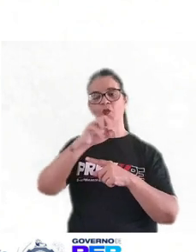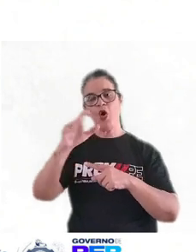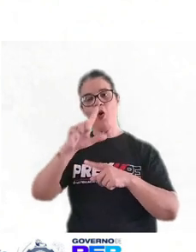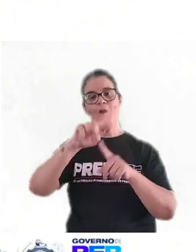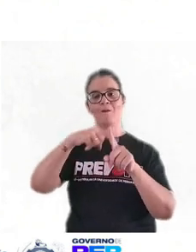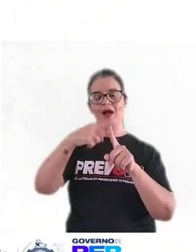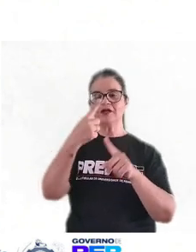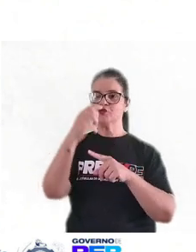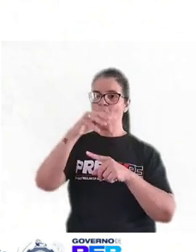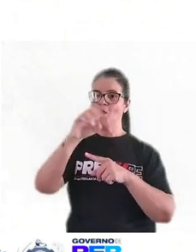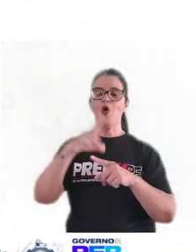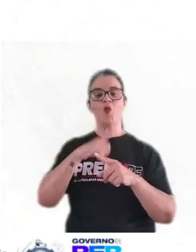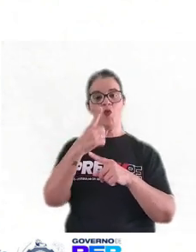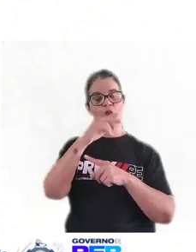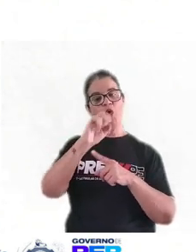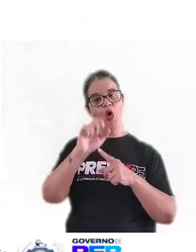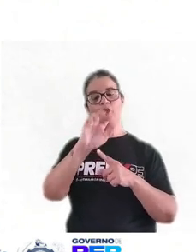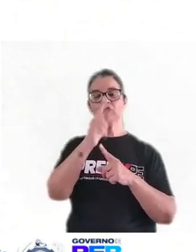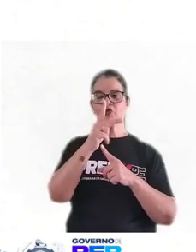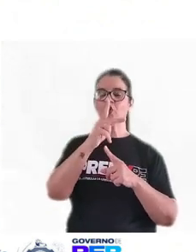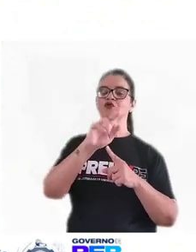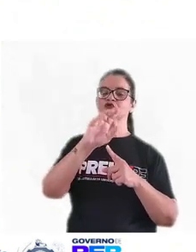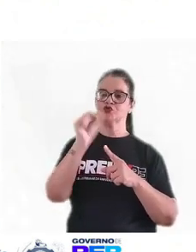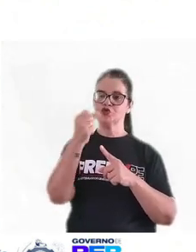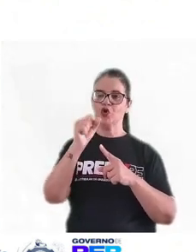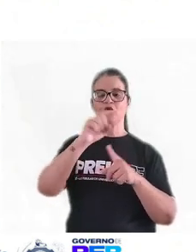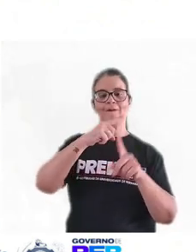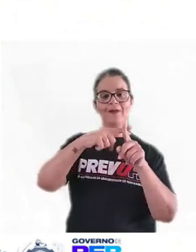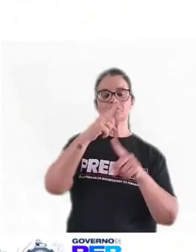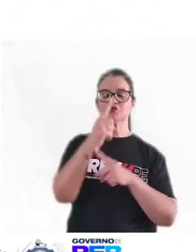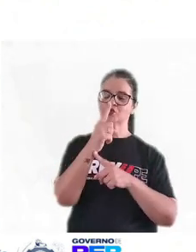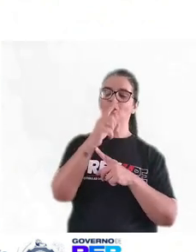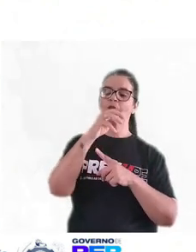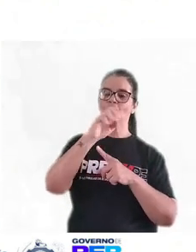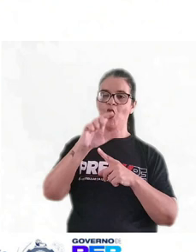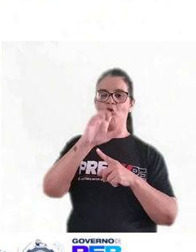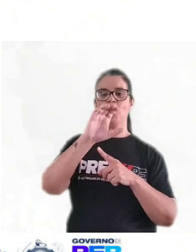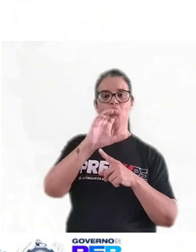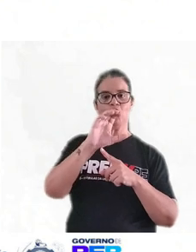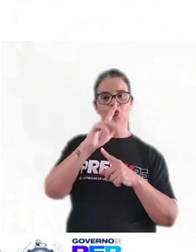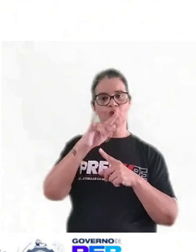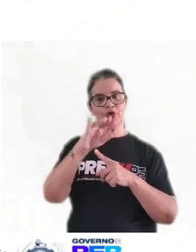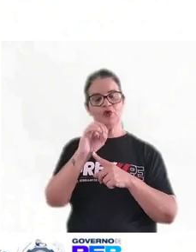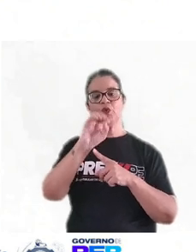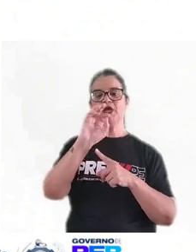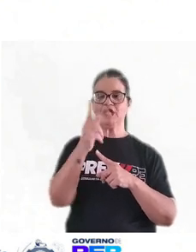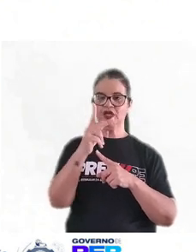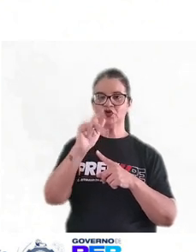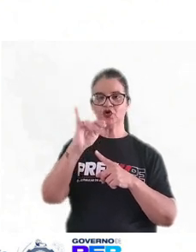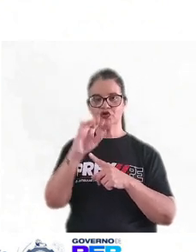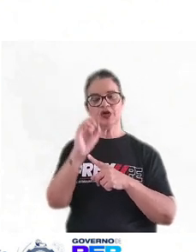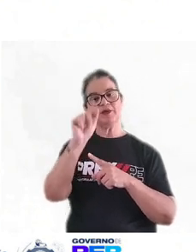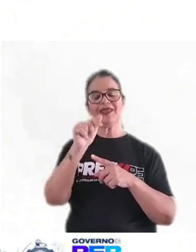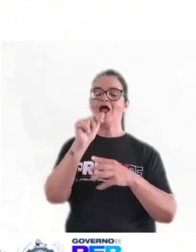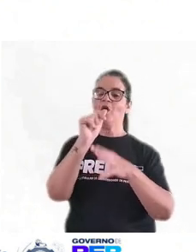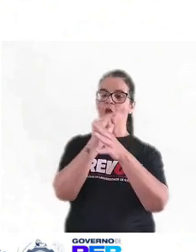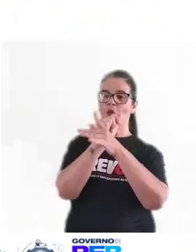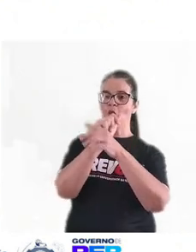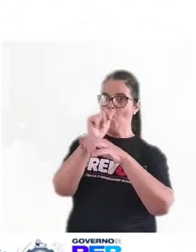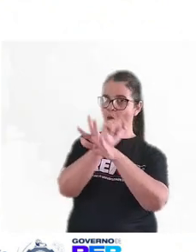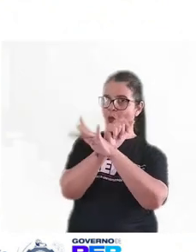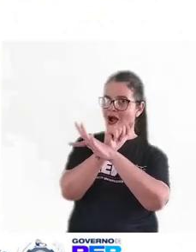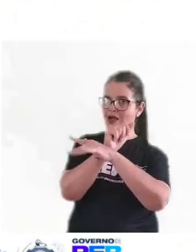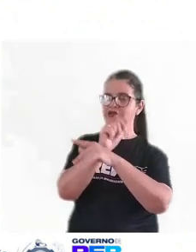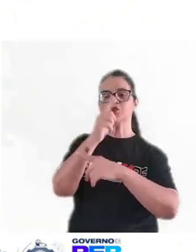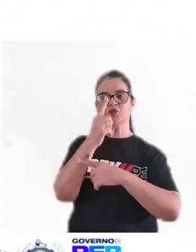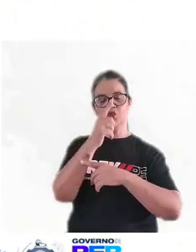dando 1 mol, mais 1 mol. Ou seja, 1 mol de hidróxido de sódio, mais 1 mol de cloreto de hidrogênio, que é